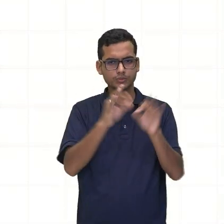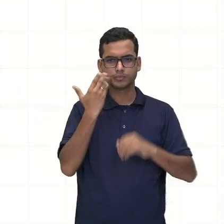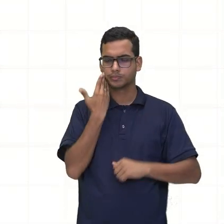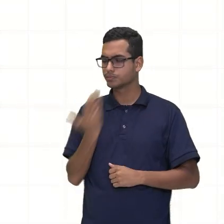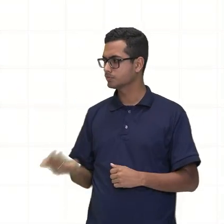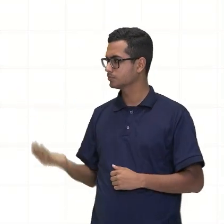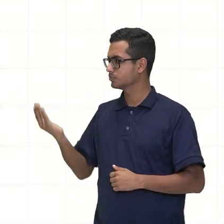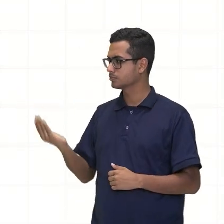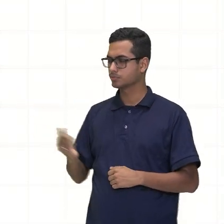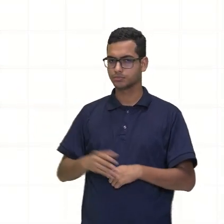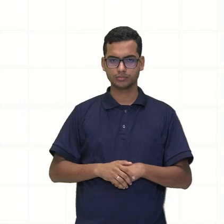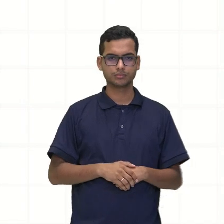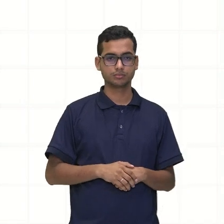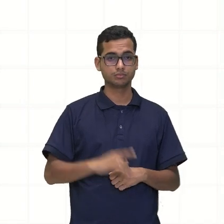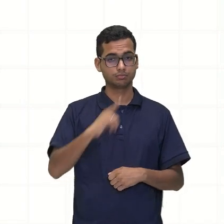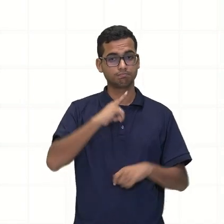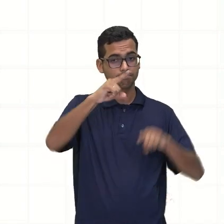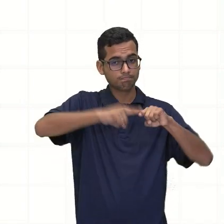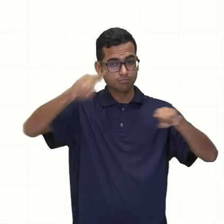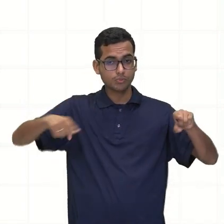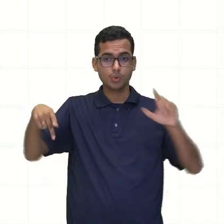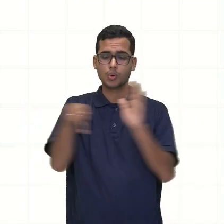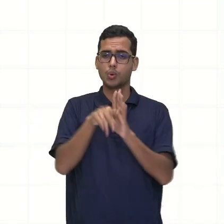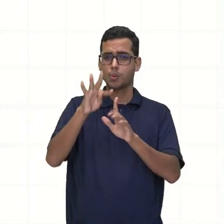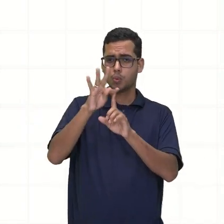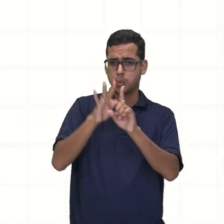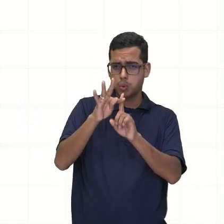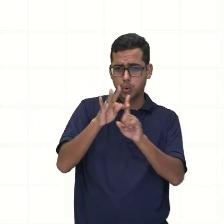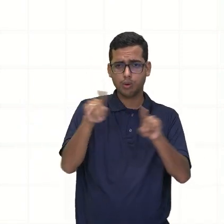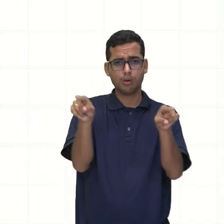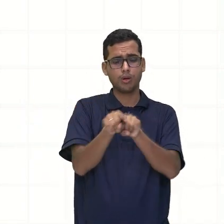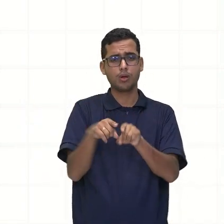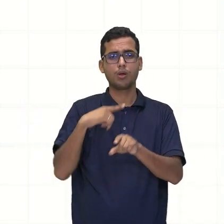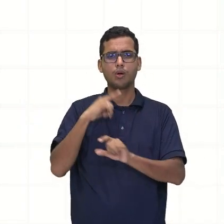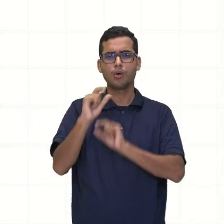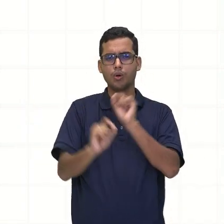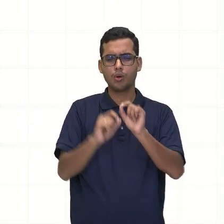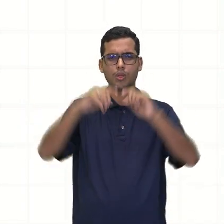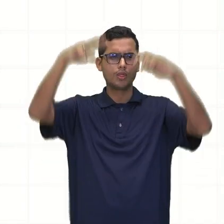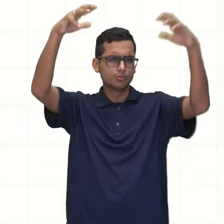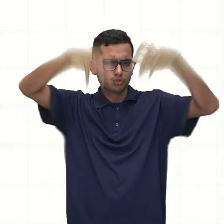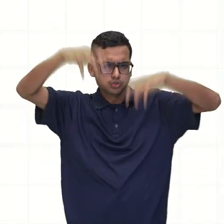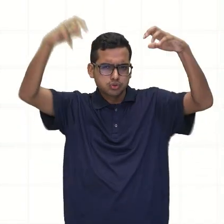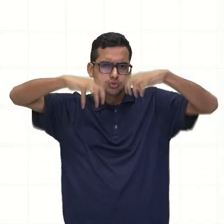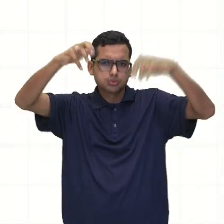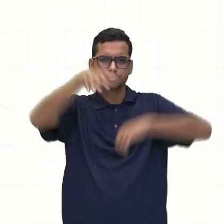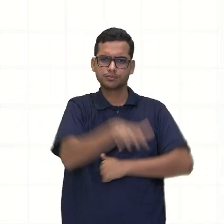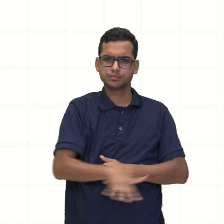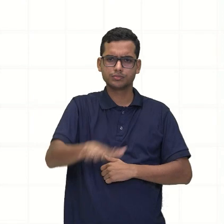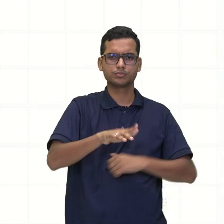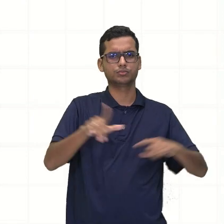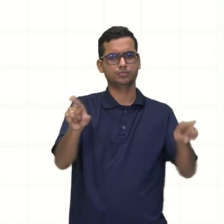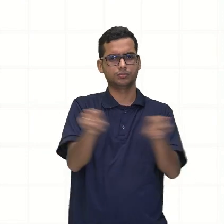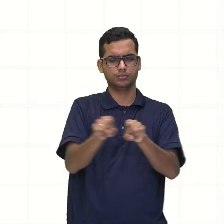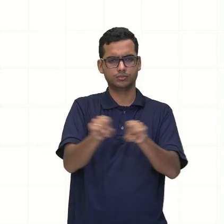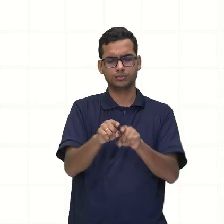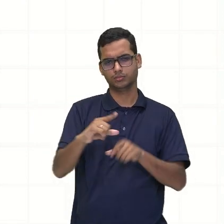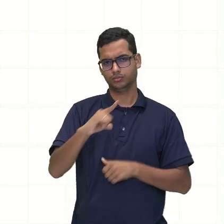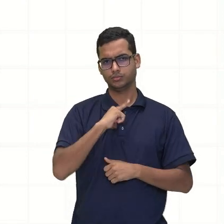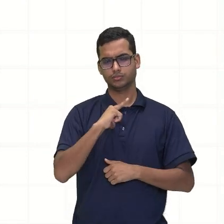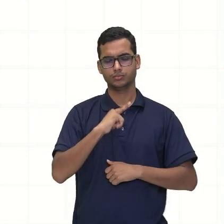essa oscilação da temperatura, a questão das precipitações, né? Aí nós temos as temperaturas,